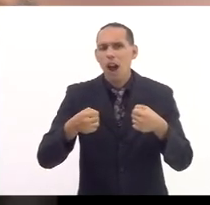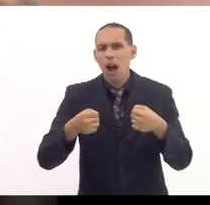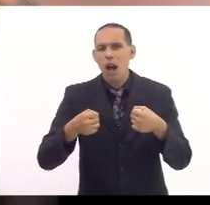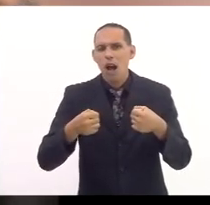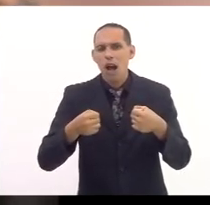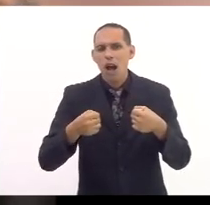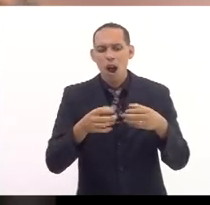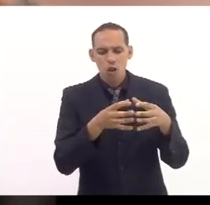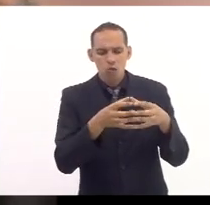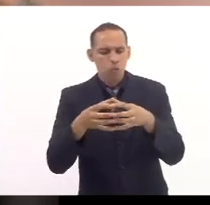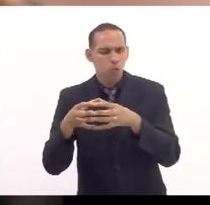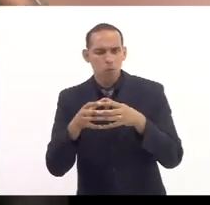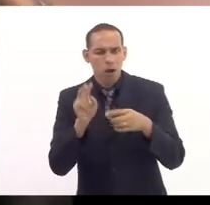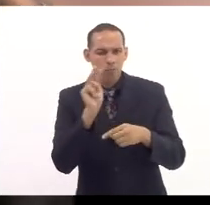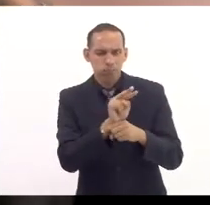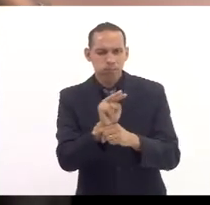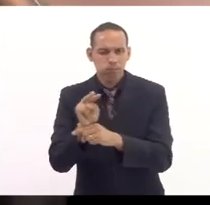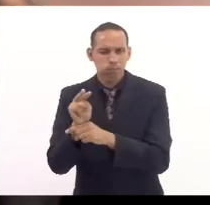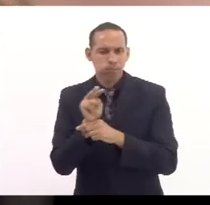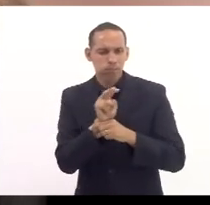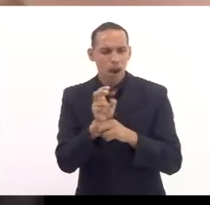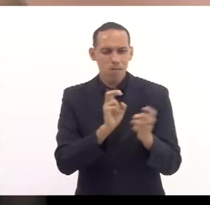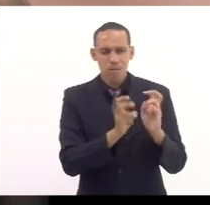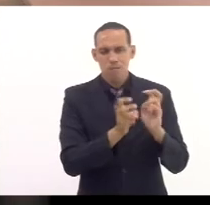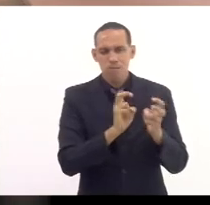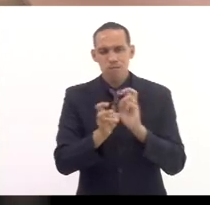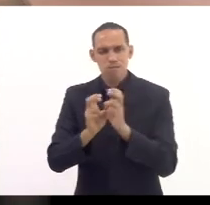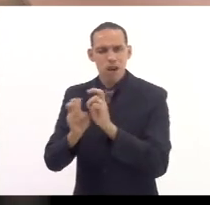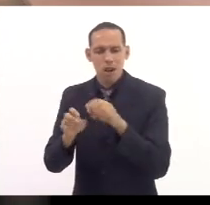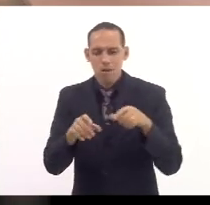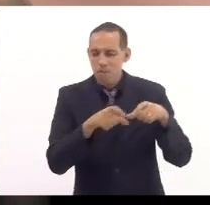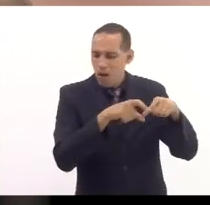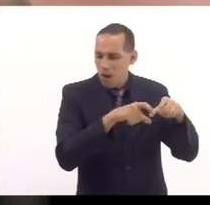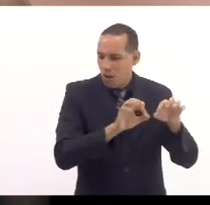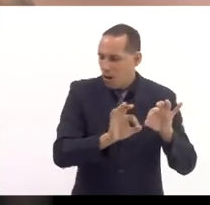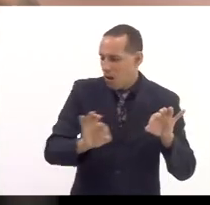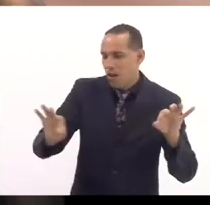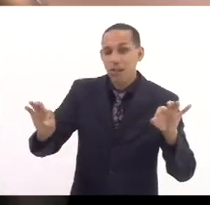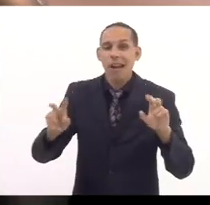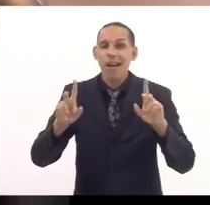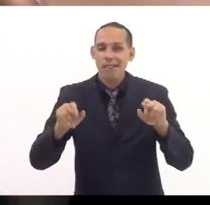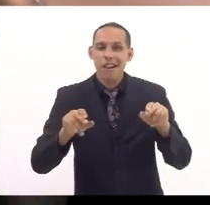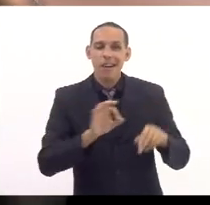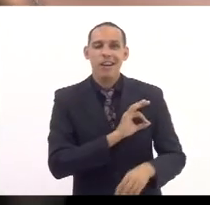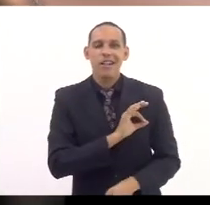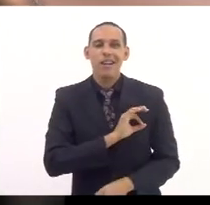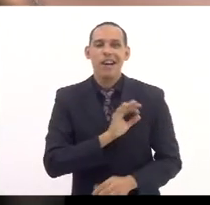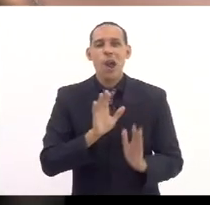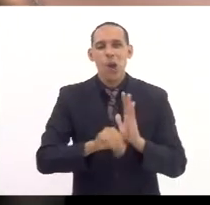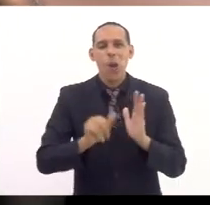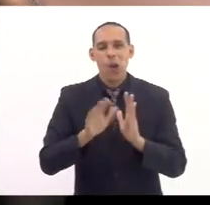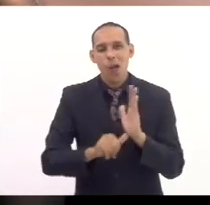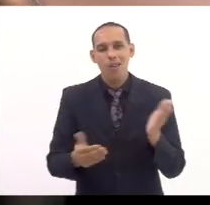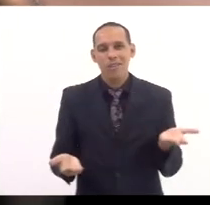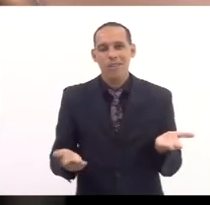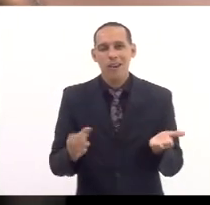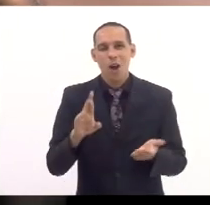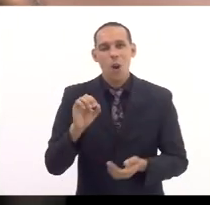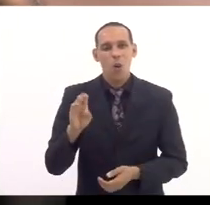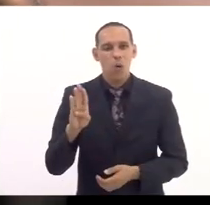ferroviário, acredito que daria maior resultado. Que nem eu falo da Delegacia de Roubos e Furtos. Se eu tivesse